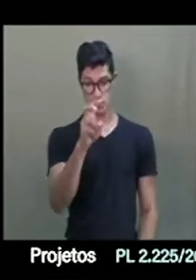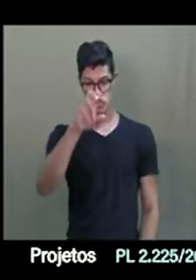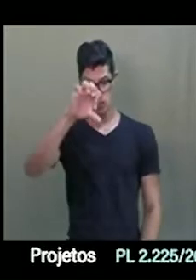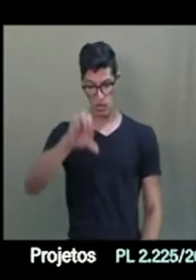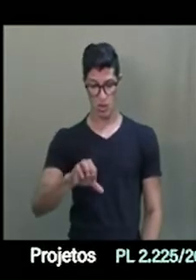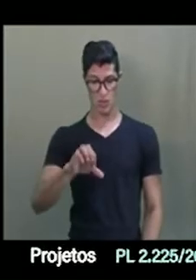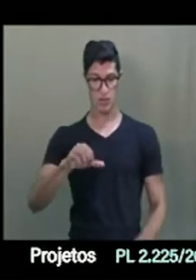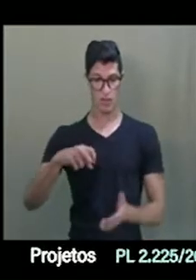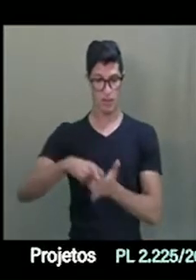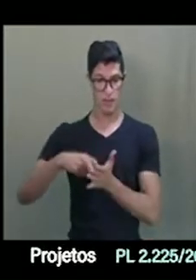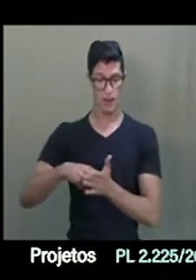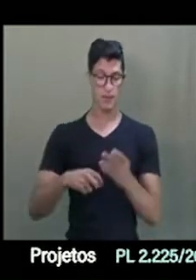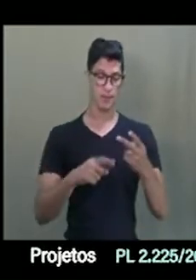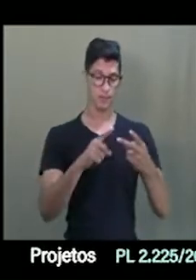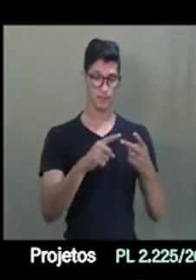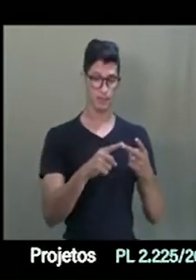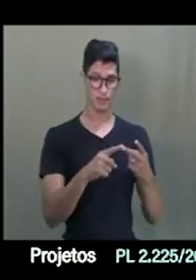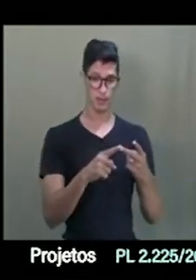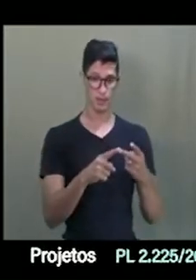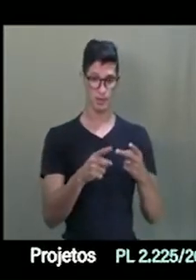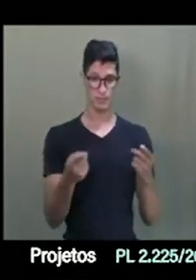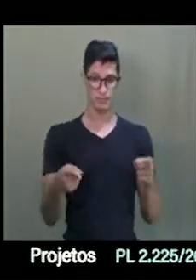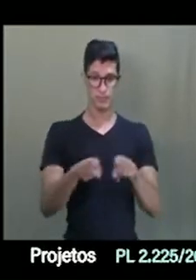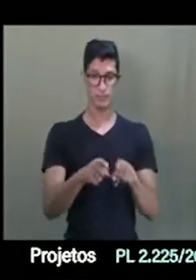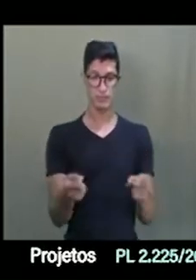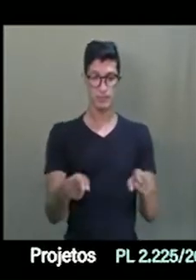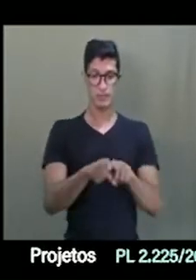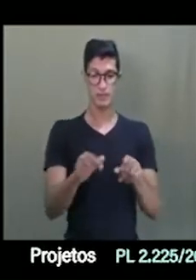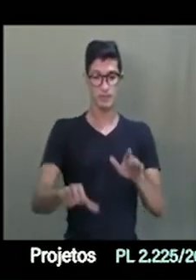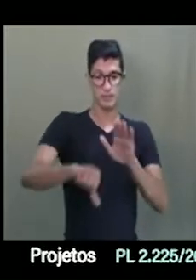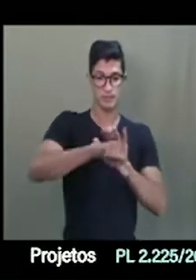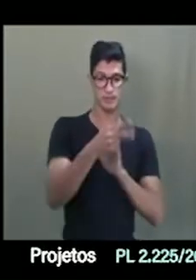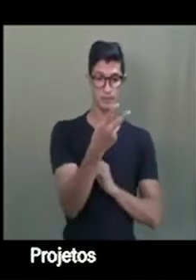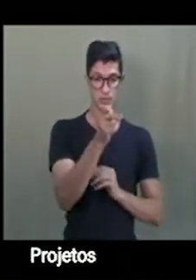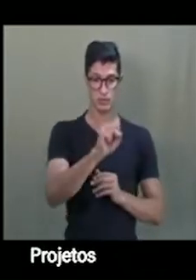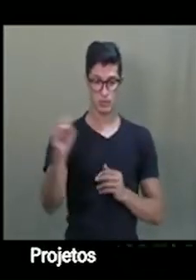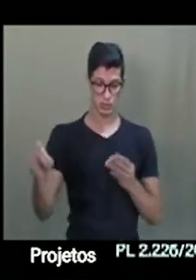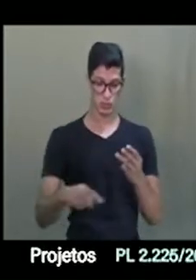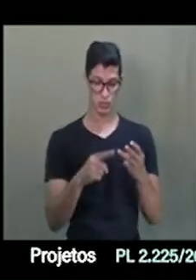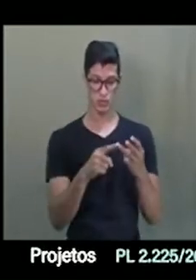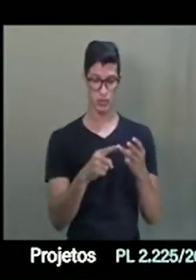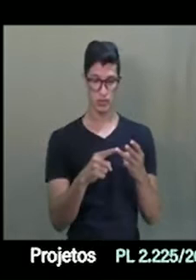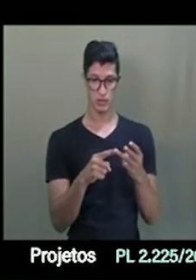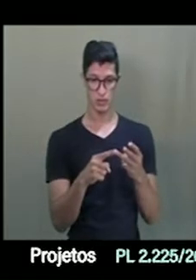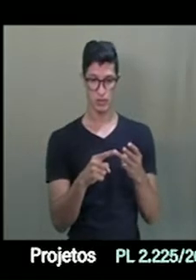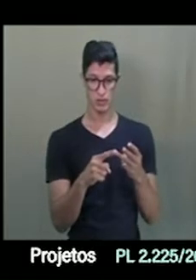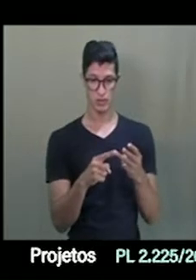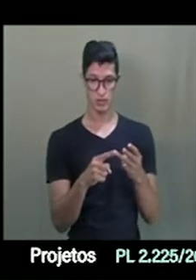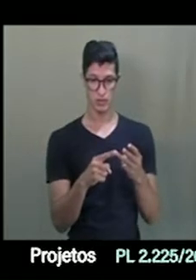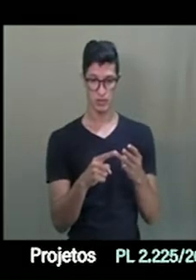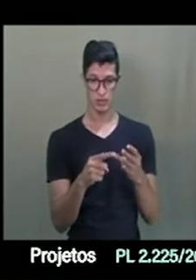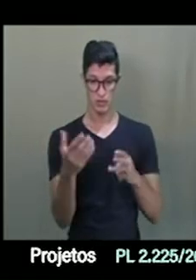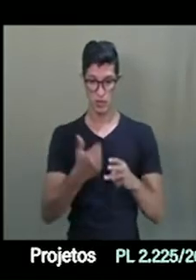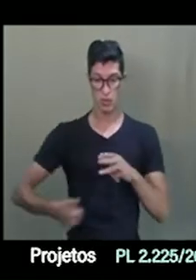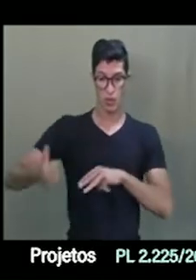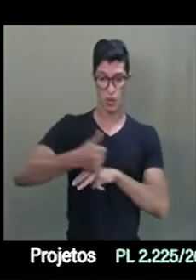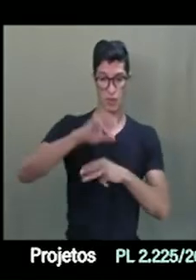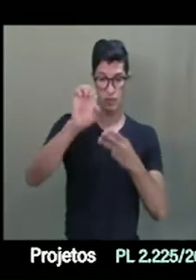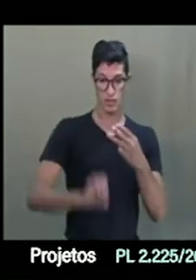Código Penal. 2. Associação criminosa, 288. 3. Golpe de